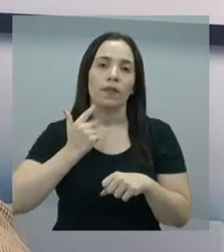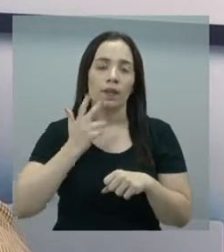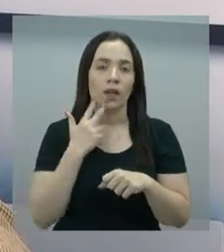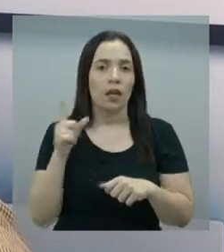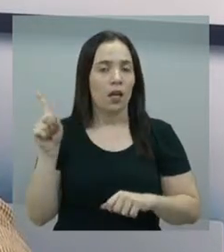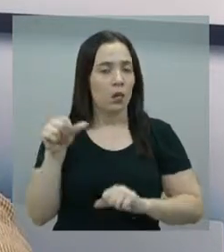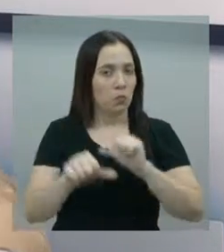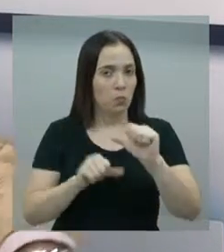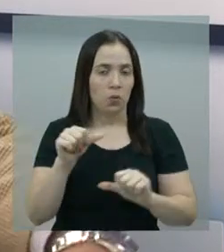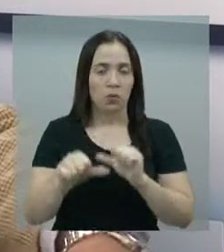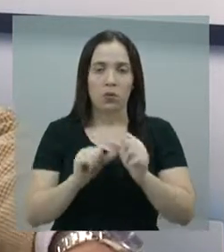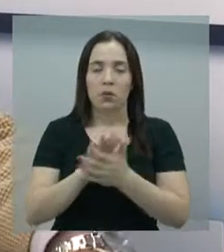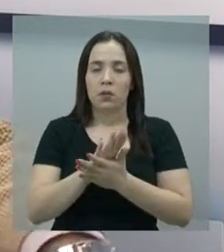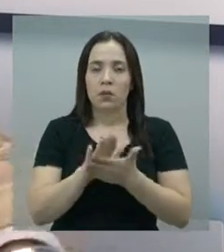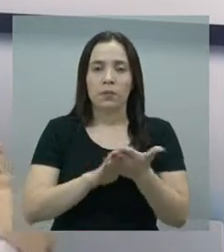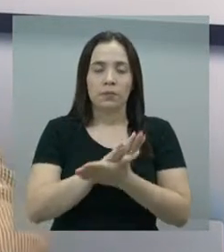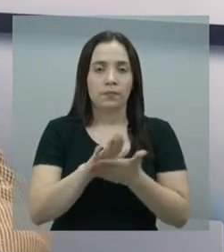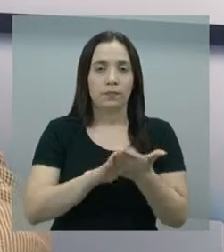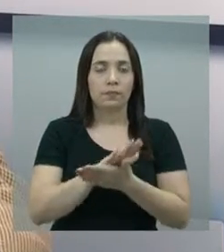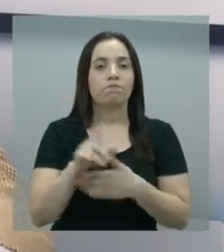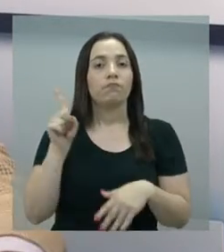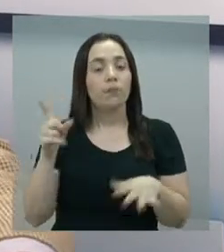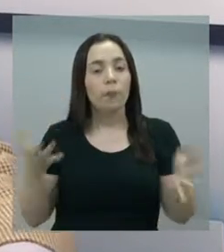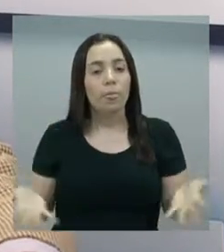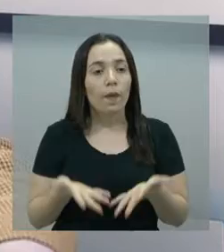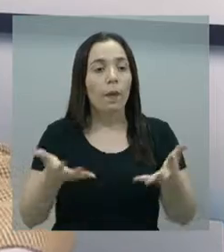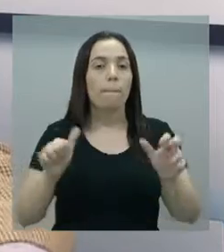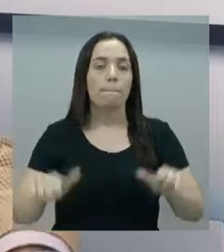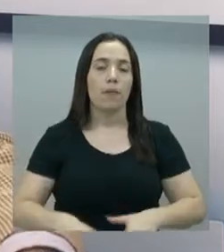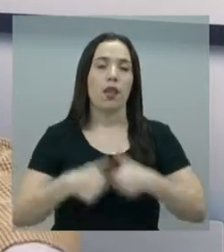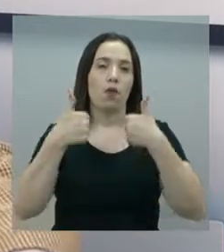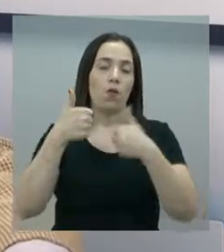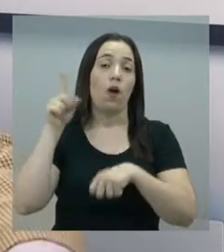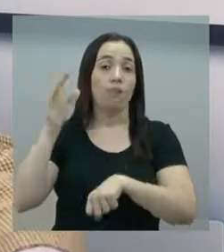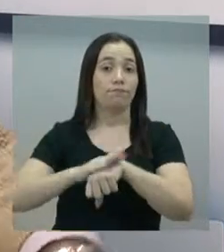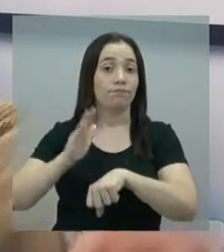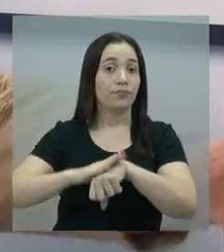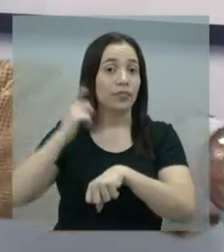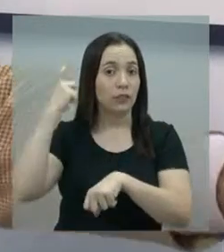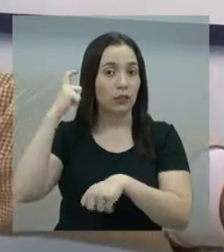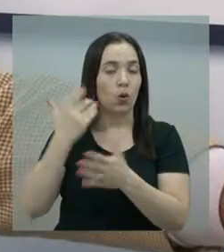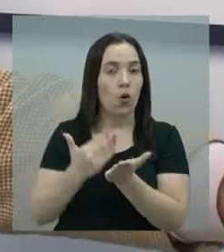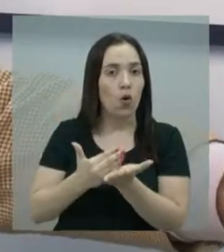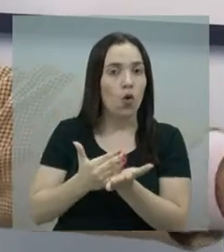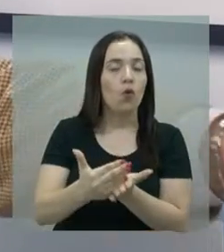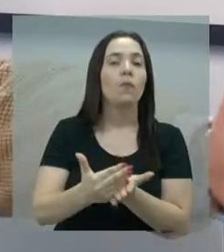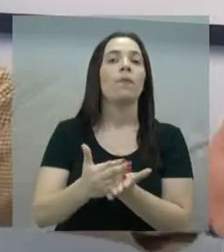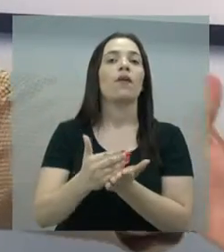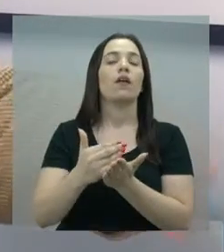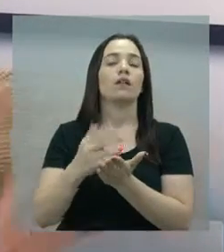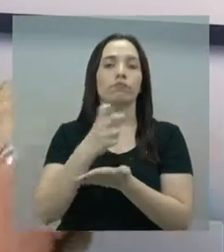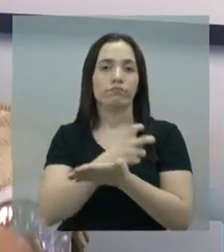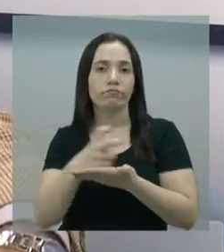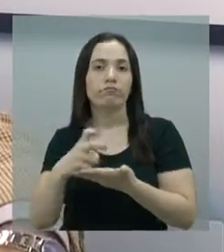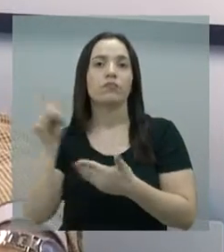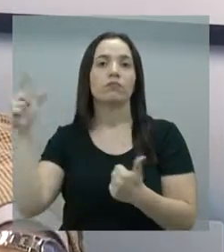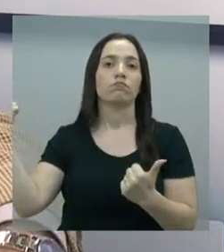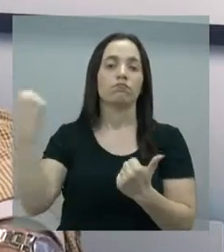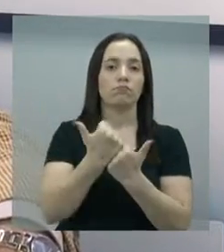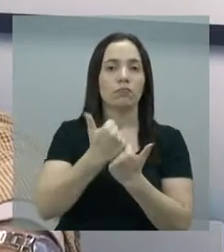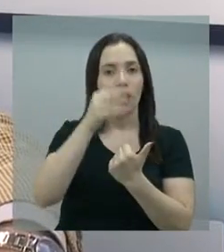mudou nada, ele apenas melhorou o que já tinha sido iniciado pelo governador Cid Gomes. É tanto que a